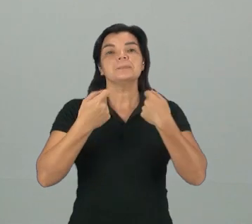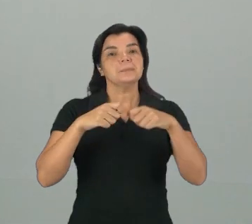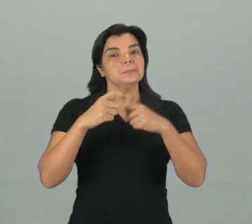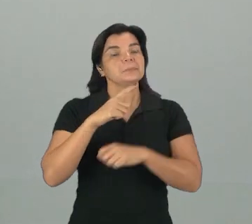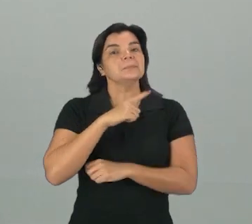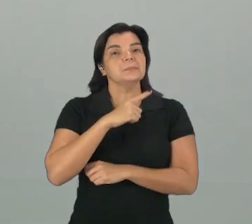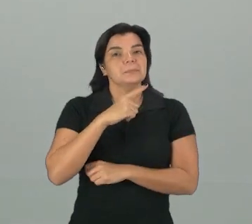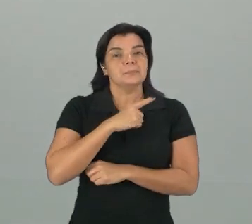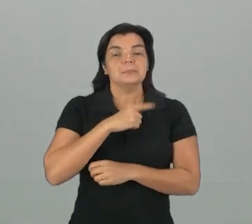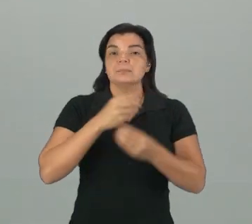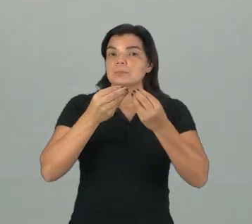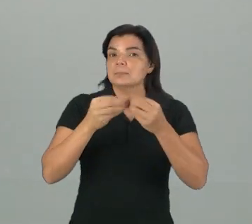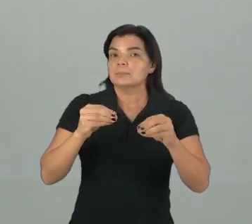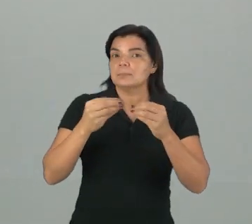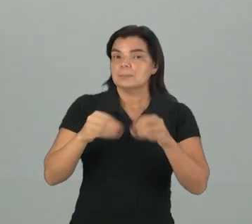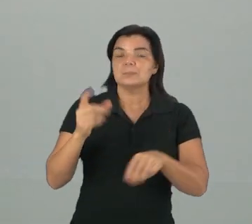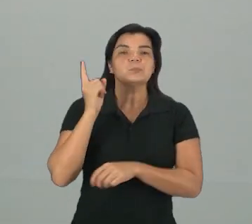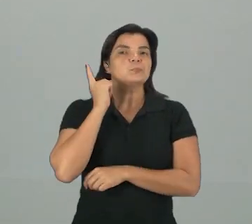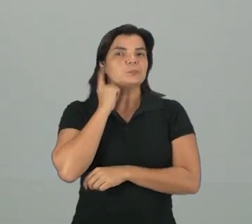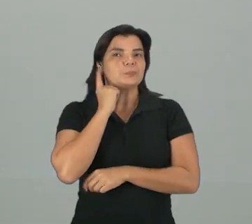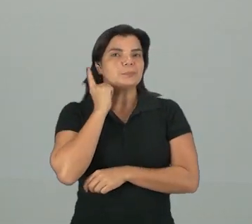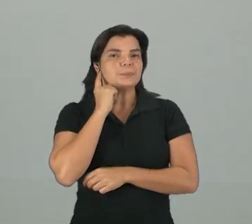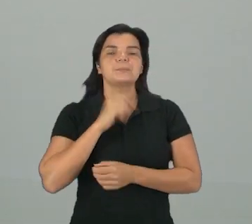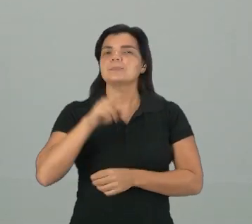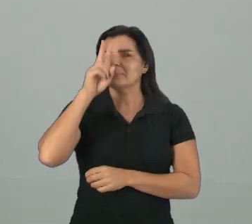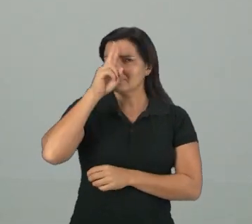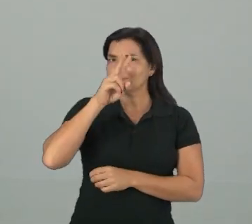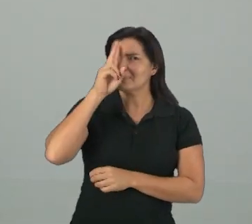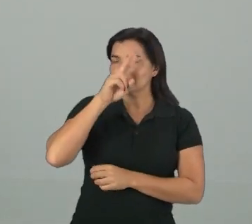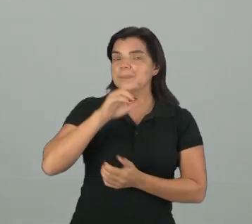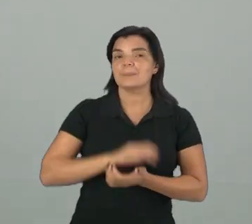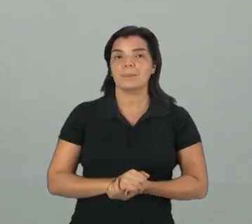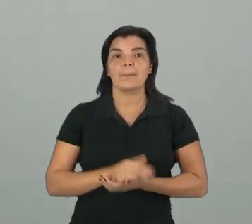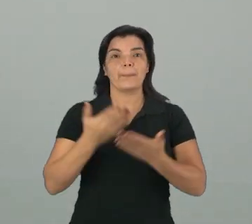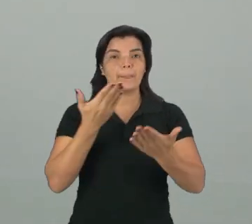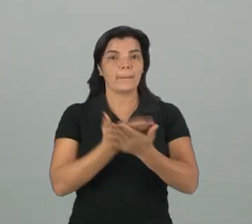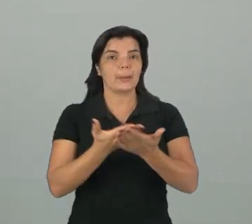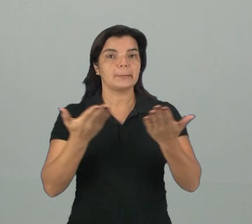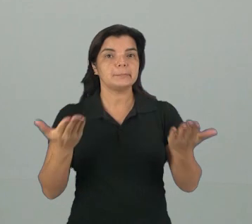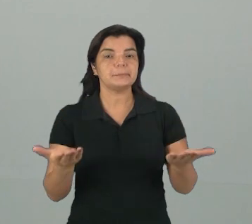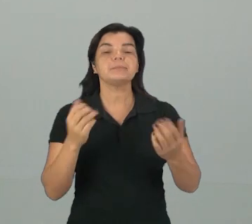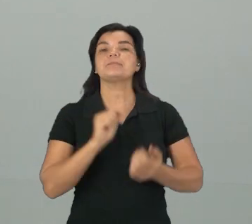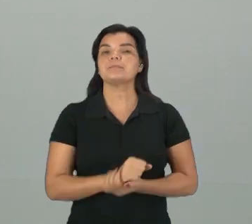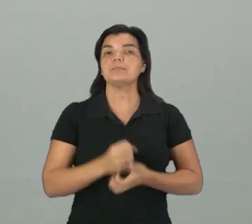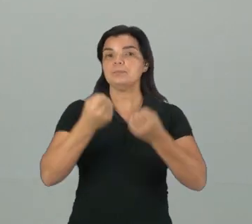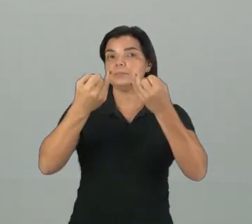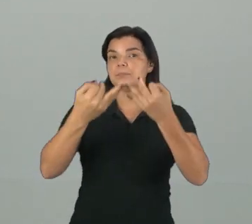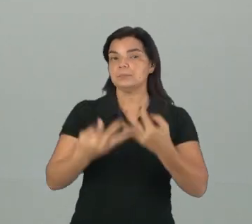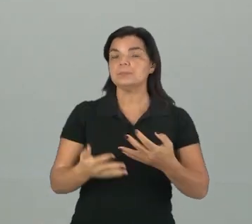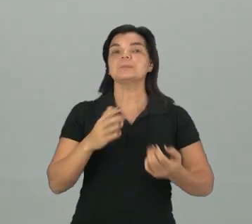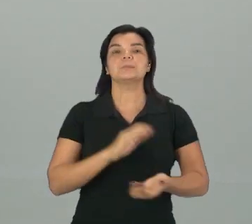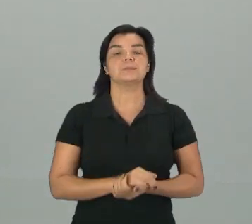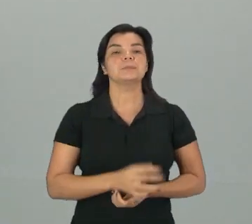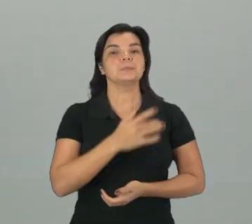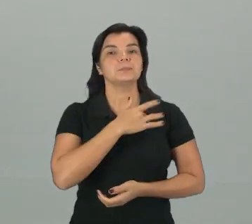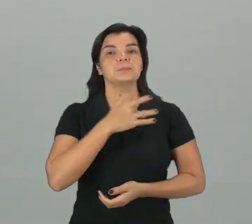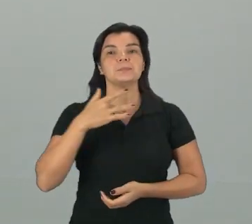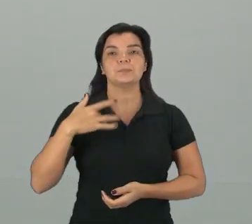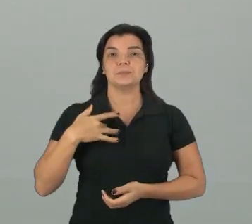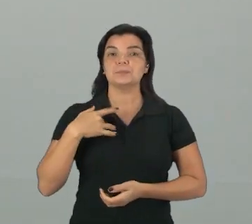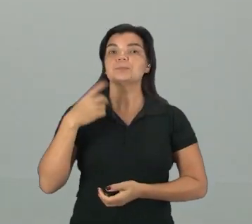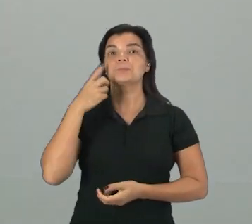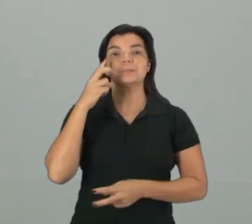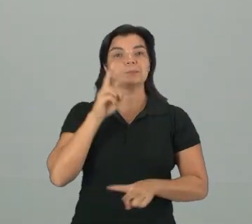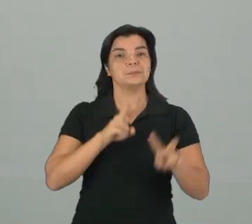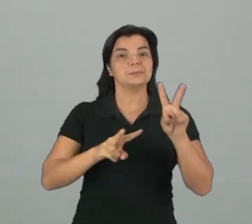ter para não prejudicar a nossa audição. Lembram disso? E na aula de hoje, nós vamos falar sobre a nossa saúde